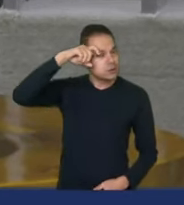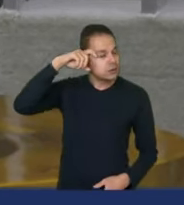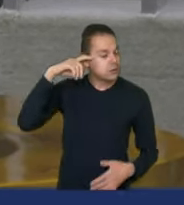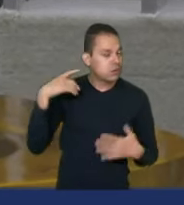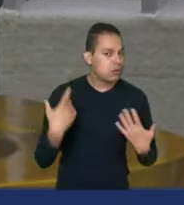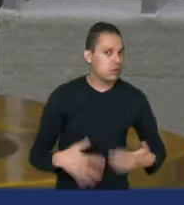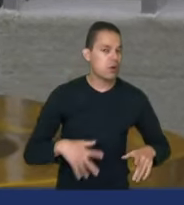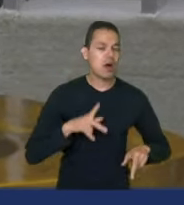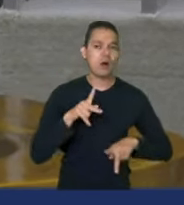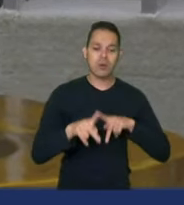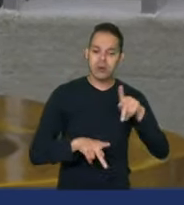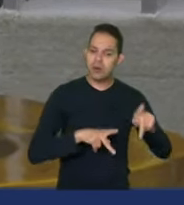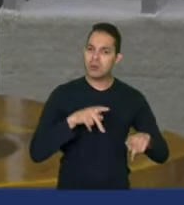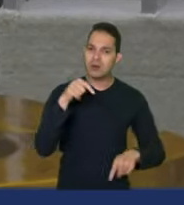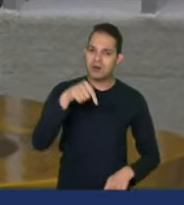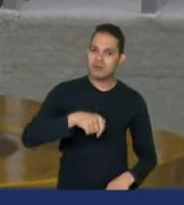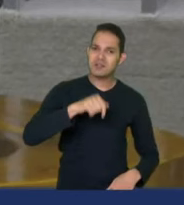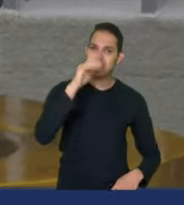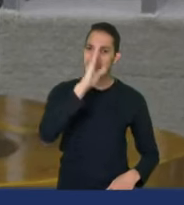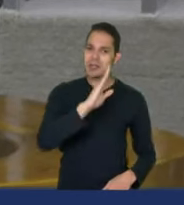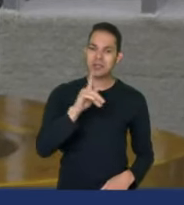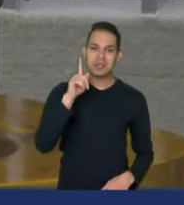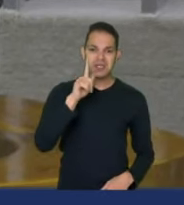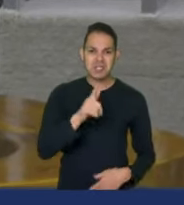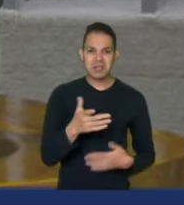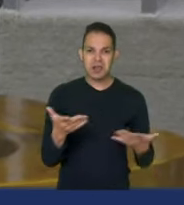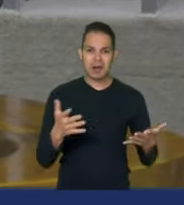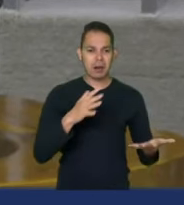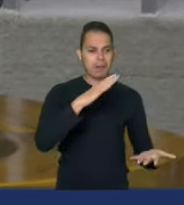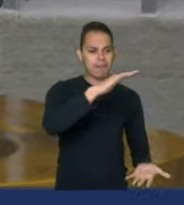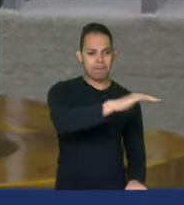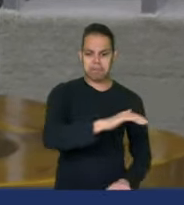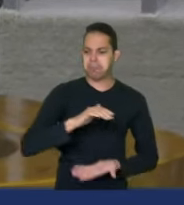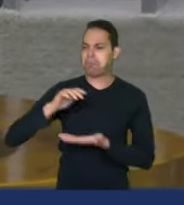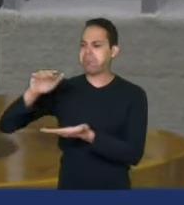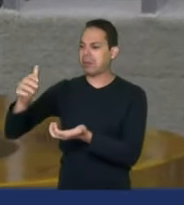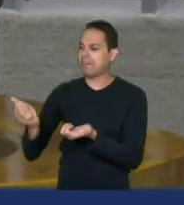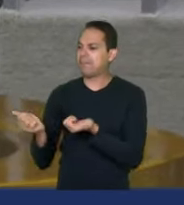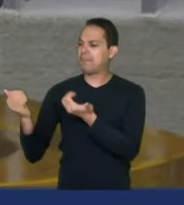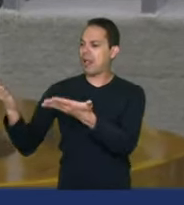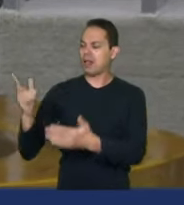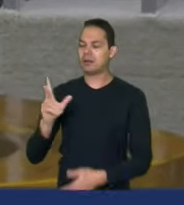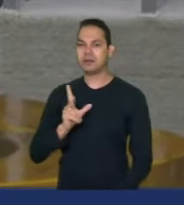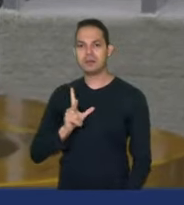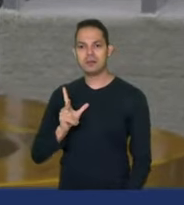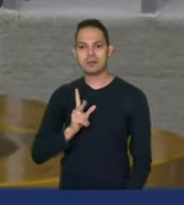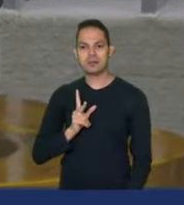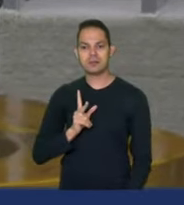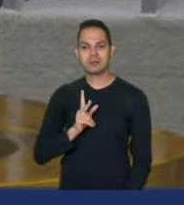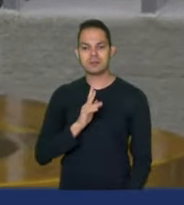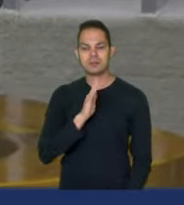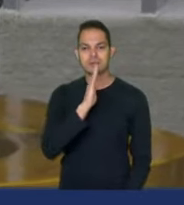povo brasileiro aos interesses privados, para aumentar a